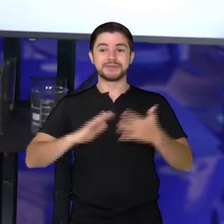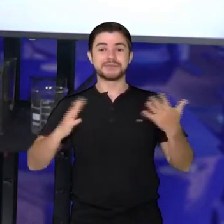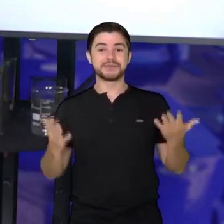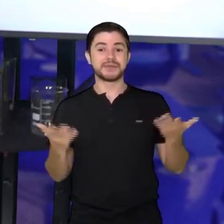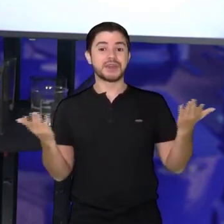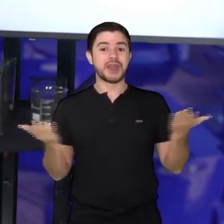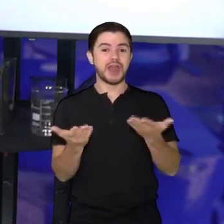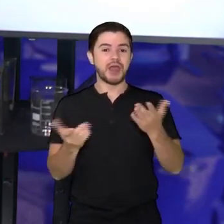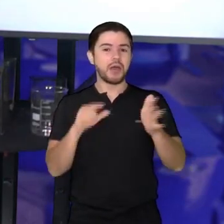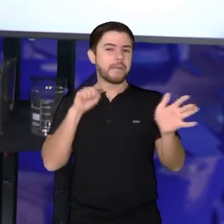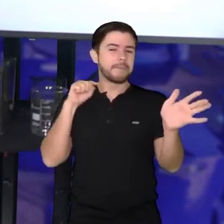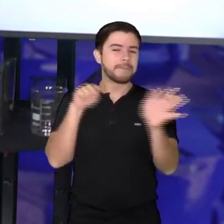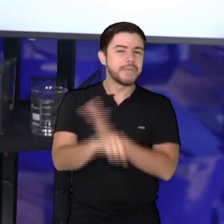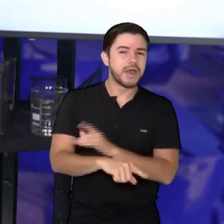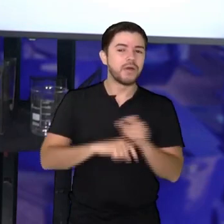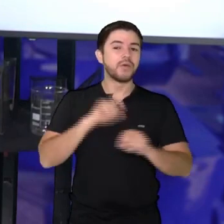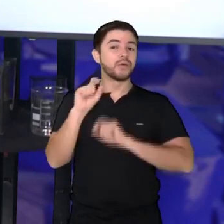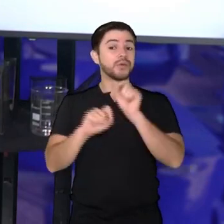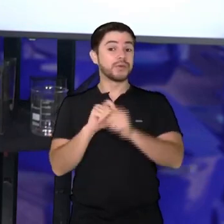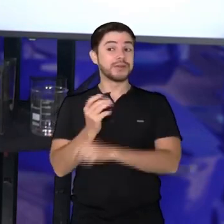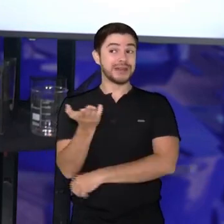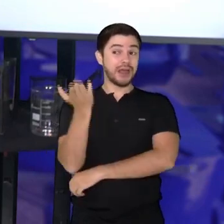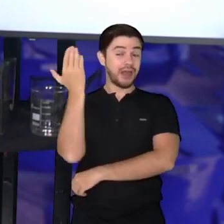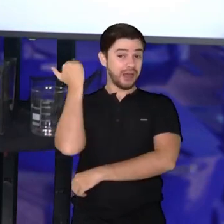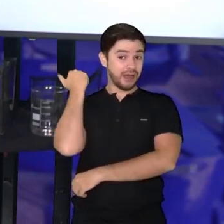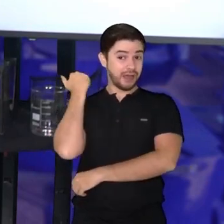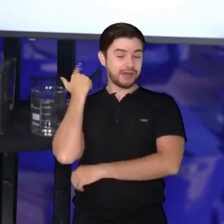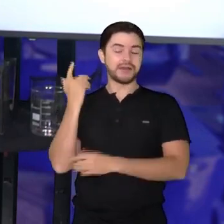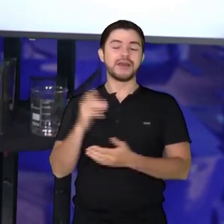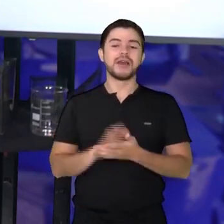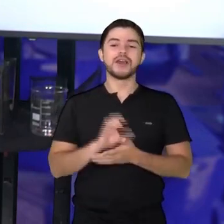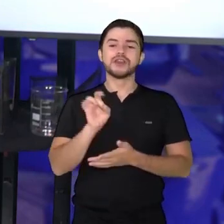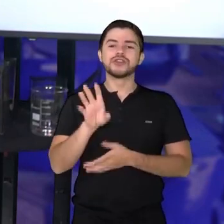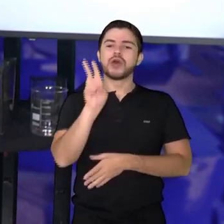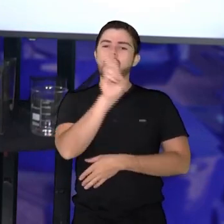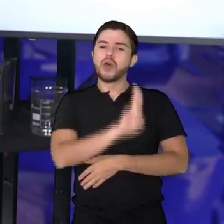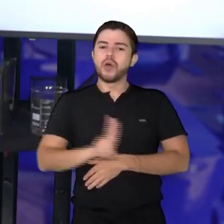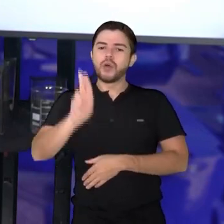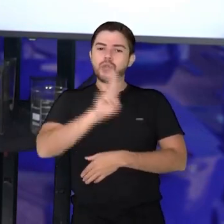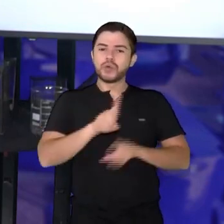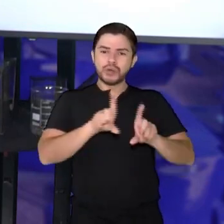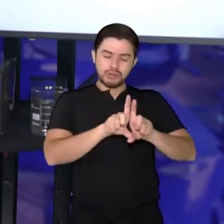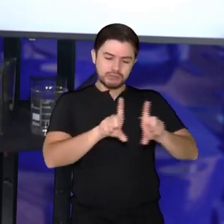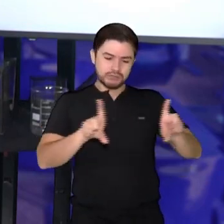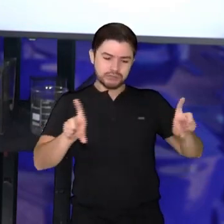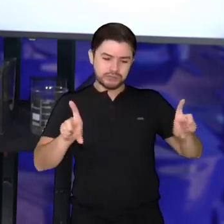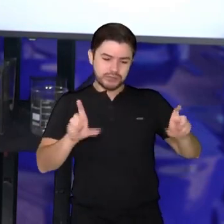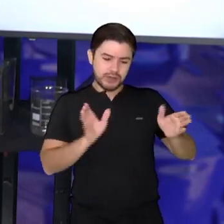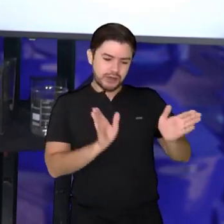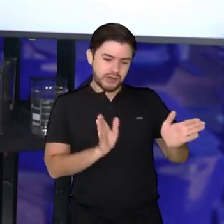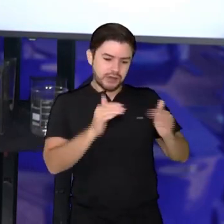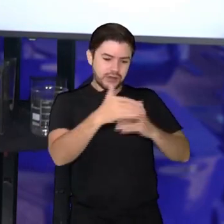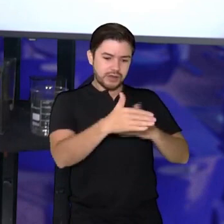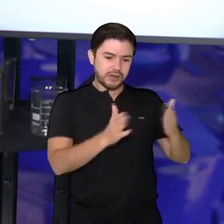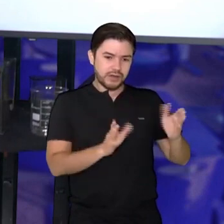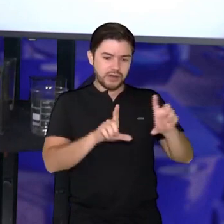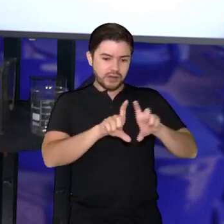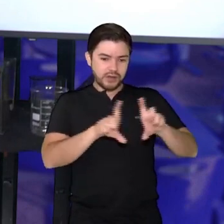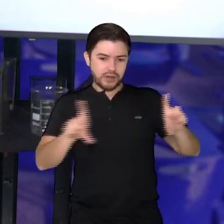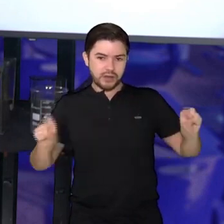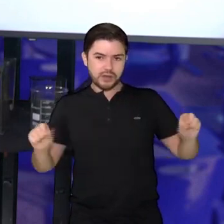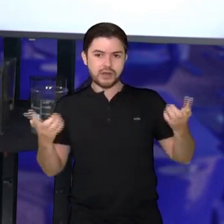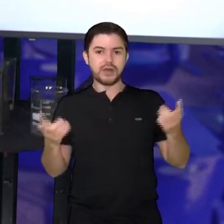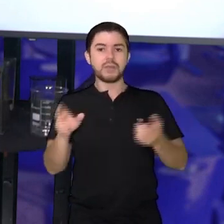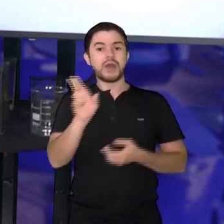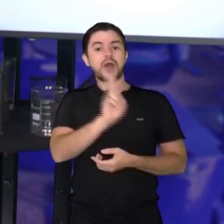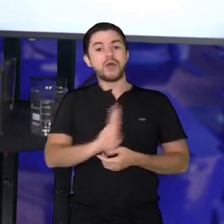Agora, a grande pergunta. Na aula passada, utilizamos apenas cubinhos, né, blocos retangulares, para fazer